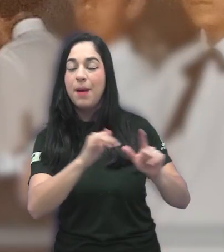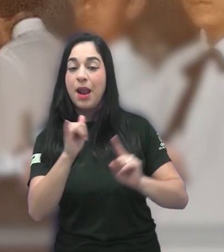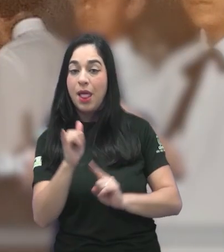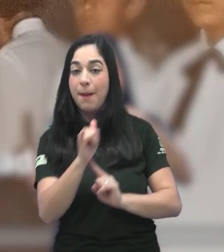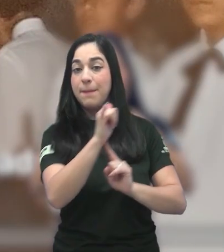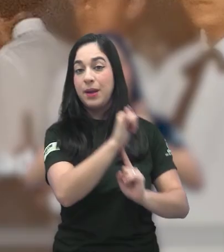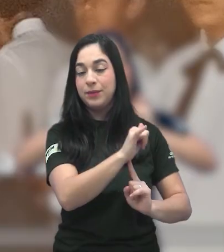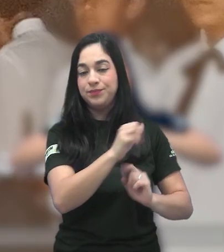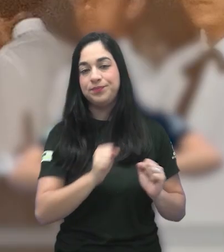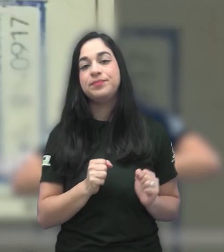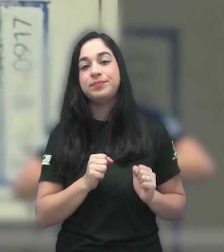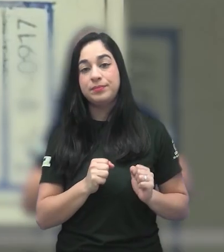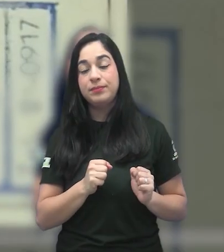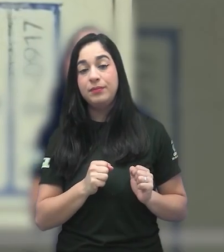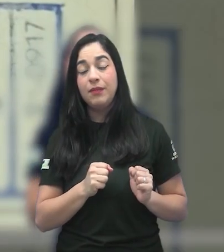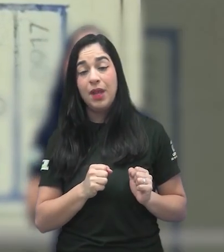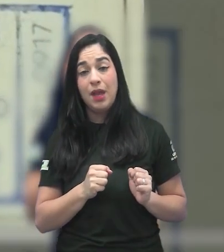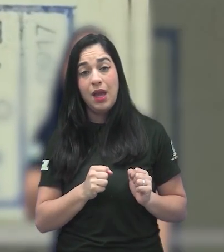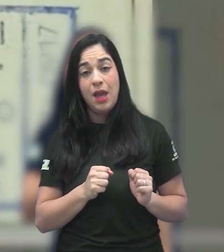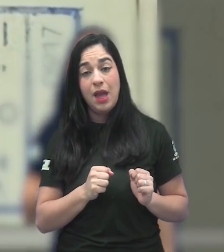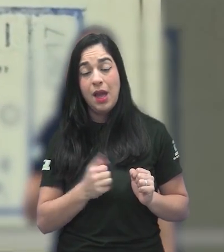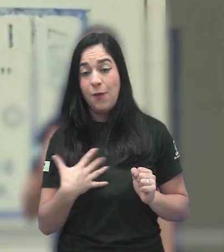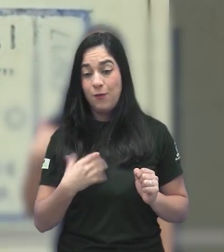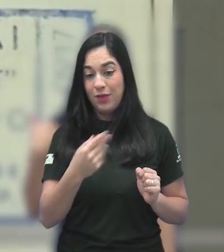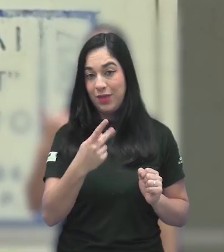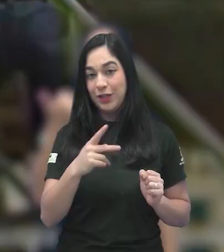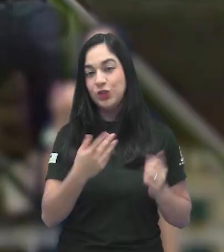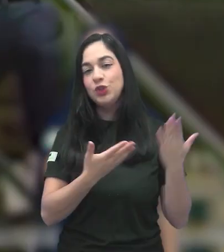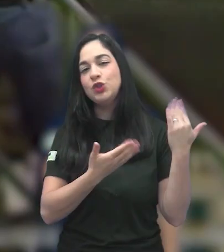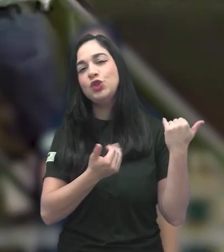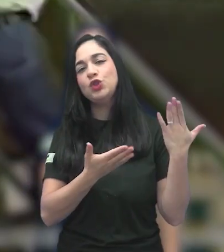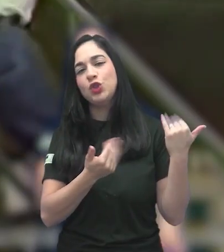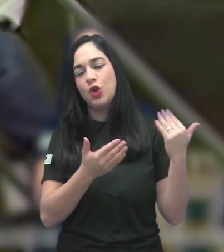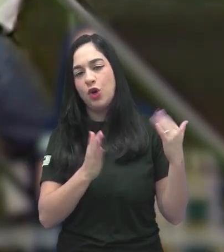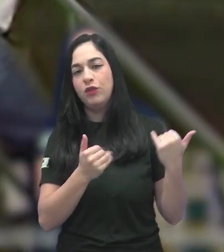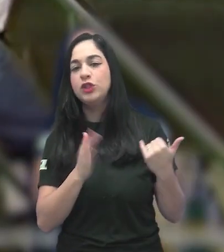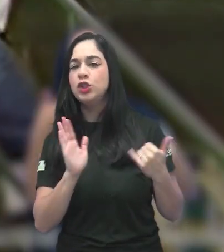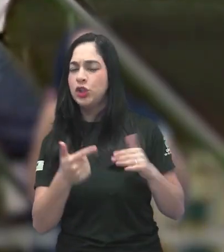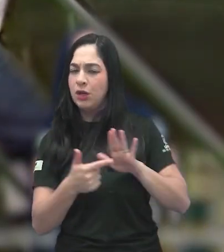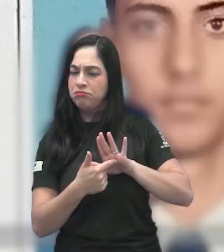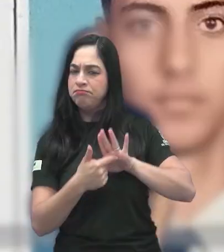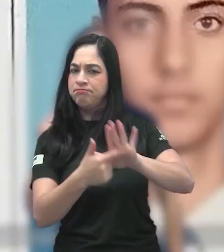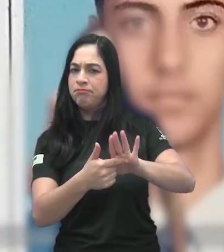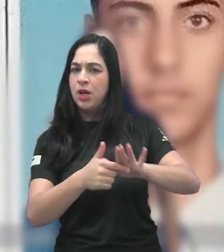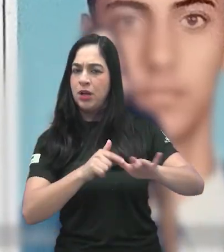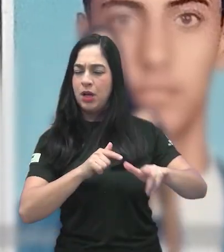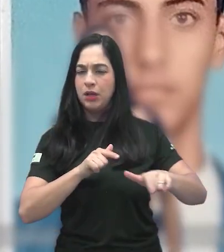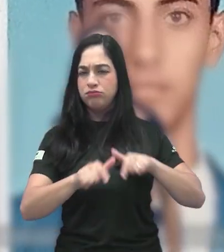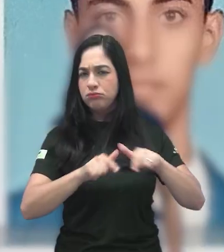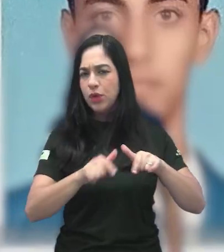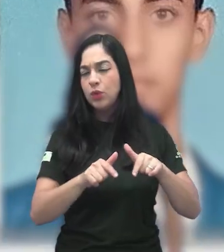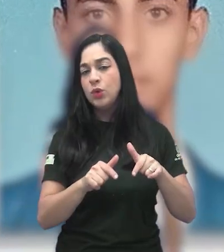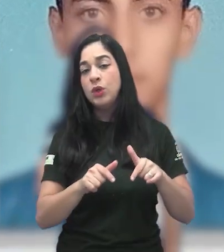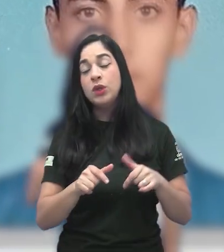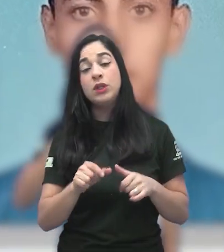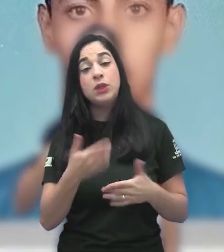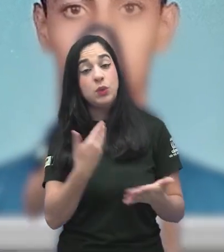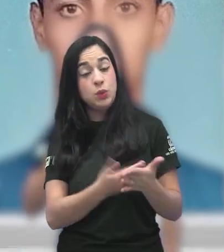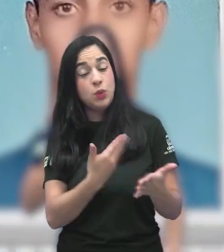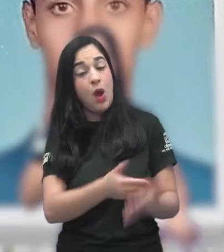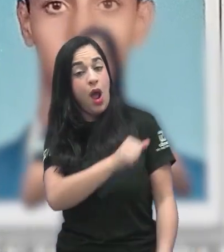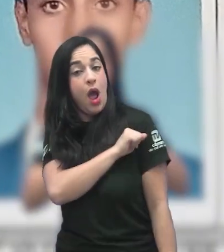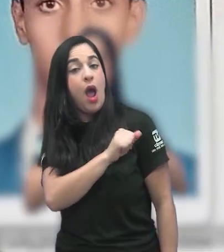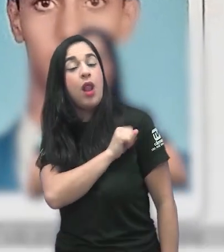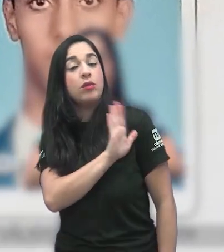setor metalúrgico da Embraer. Ainda jovem, o homenageado já se destacou como ativista estudantil.